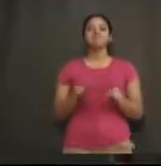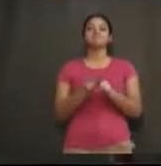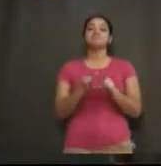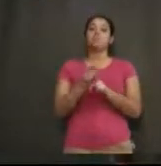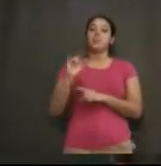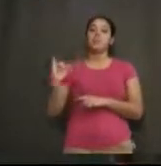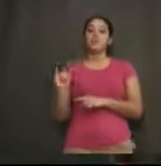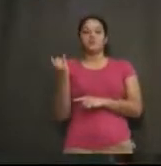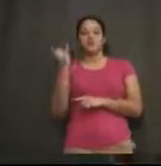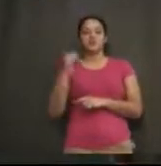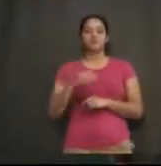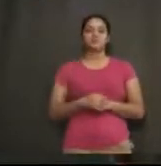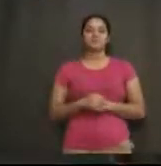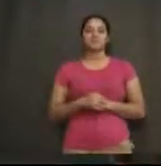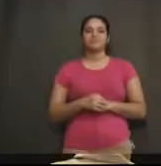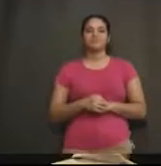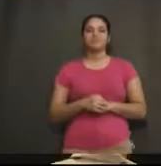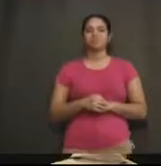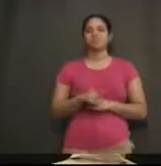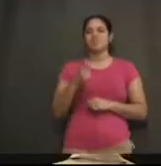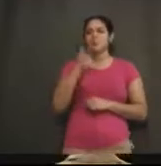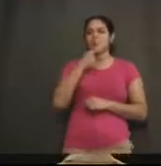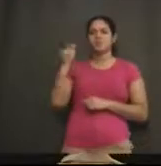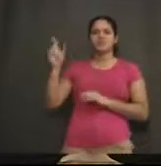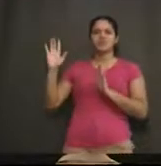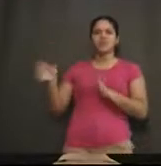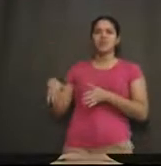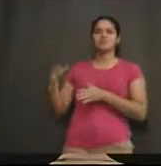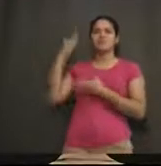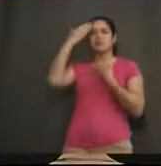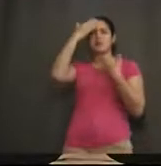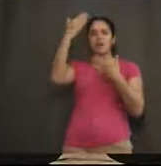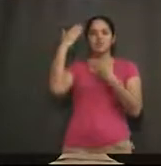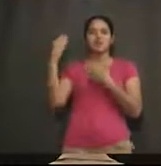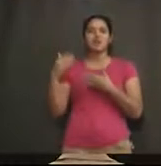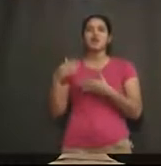bom, João já deu todos os agradecimentos, mas eu vou repetir